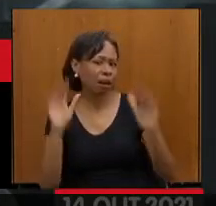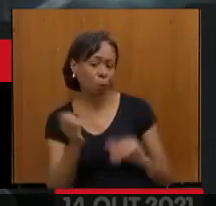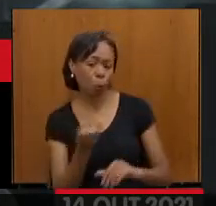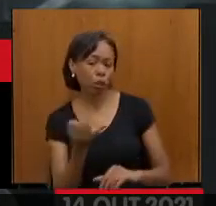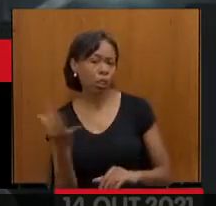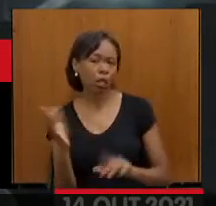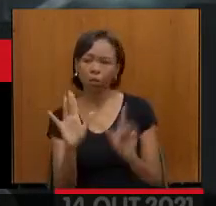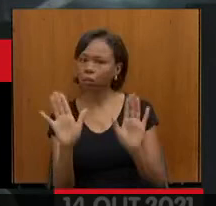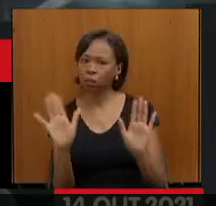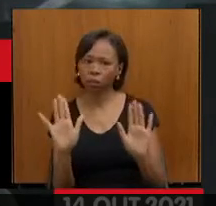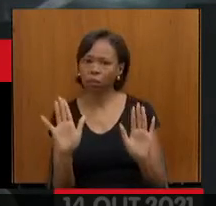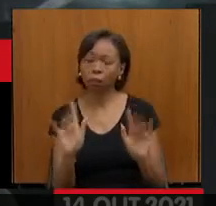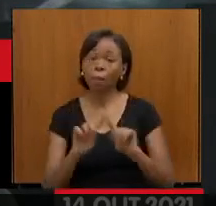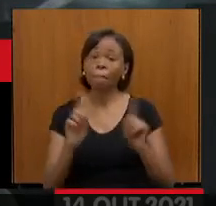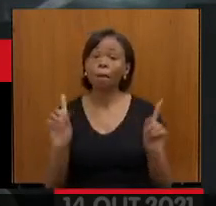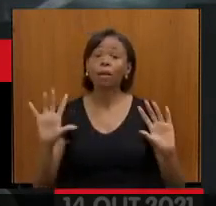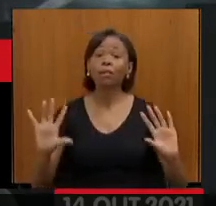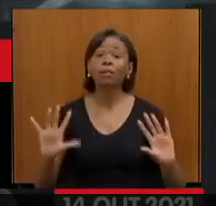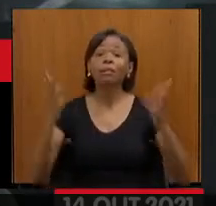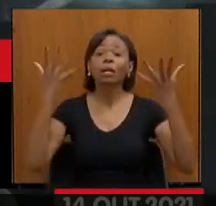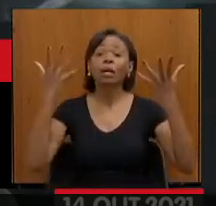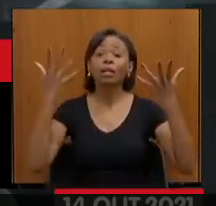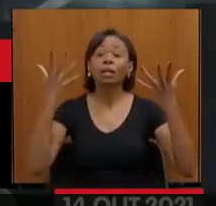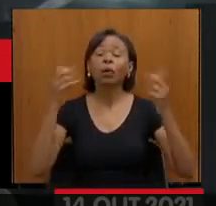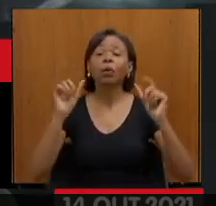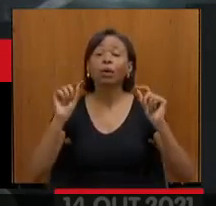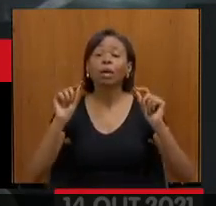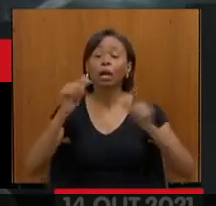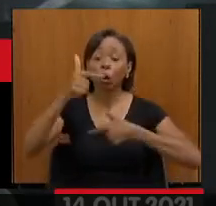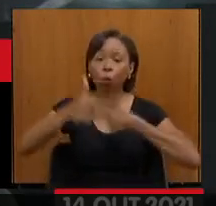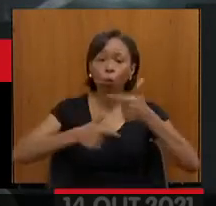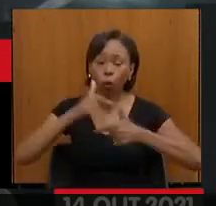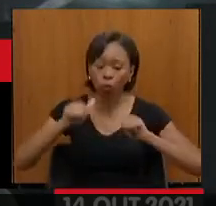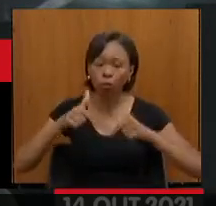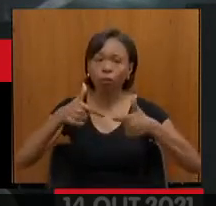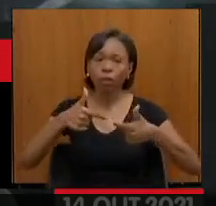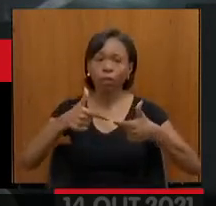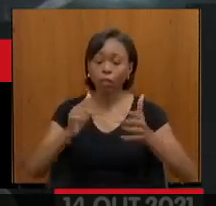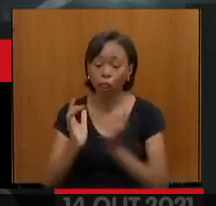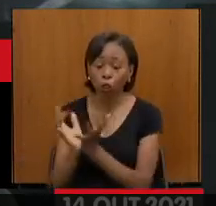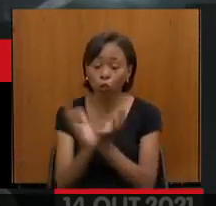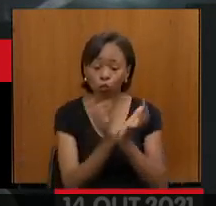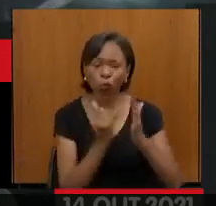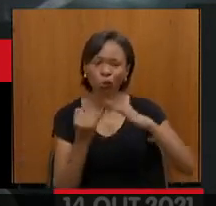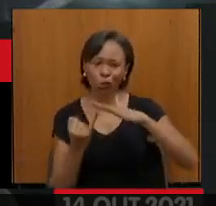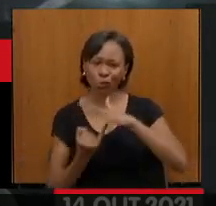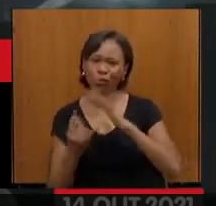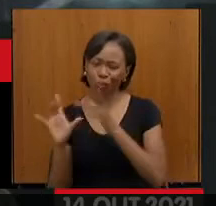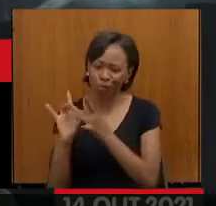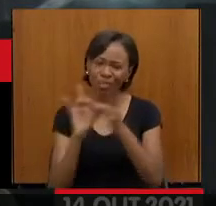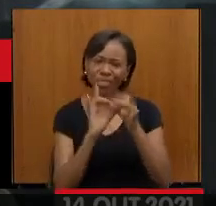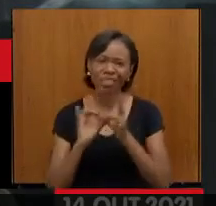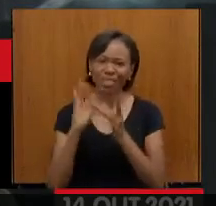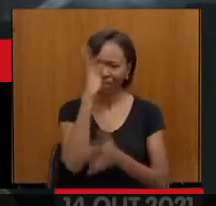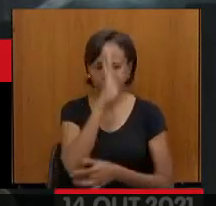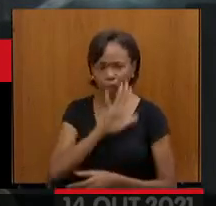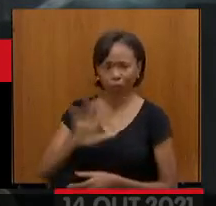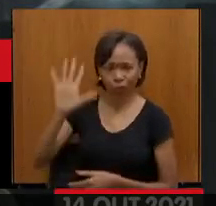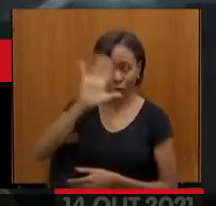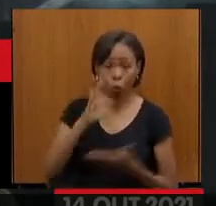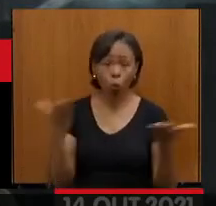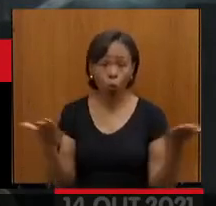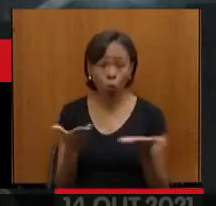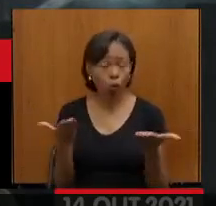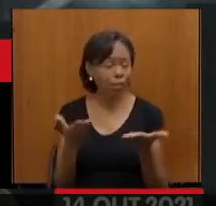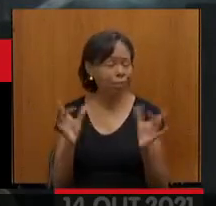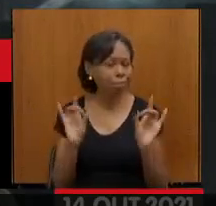de celebrar a iniciativa da Aliança Nacional e hoje, em particular, a belíssima iniciativa, e